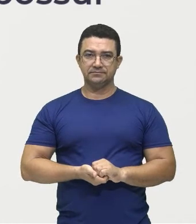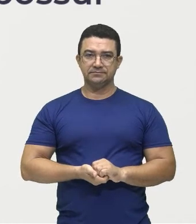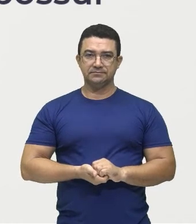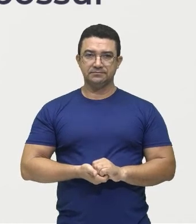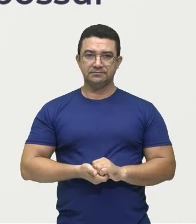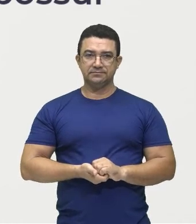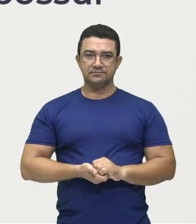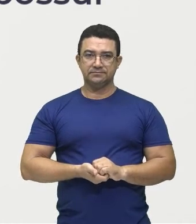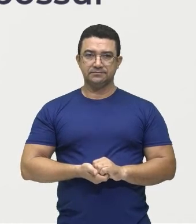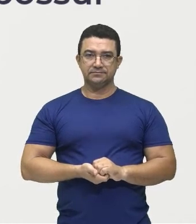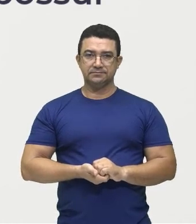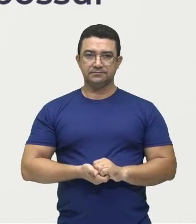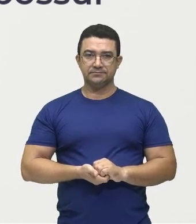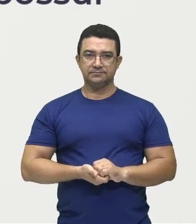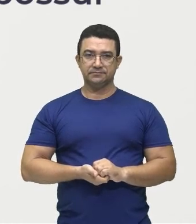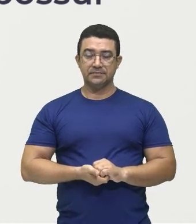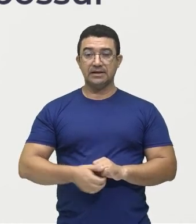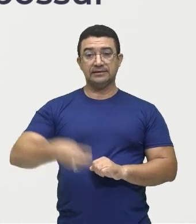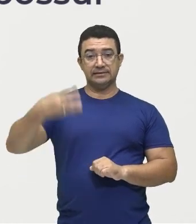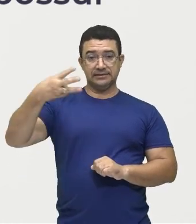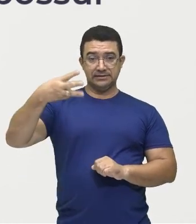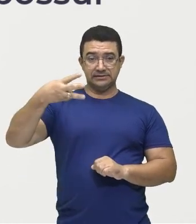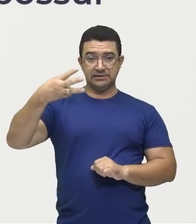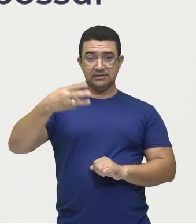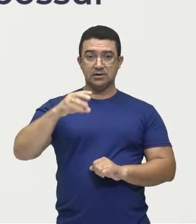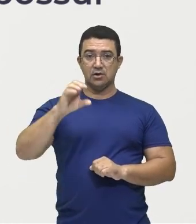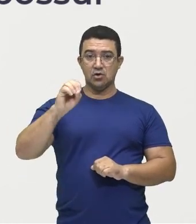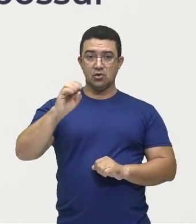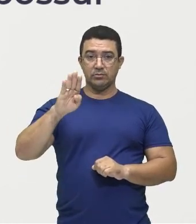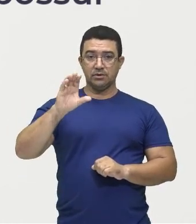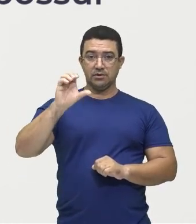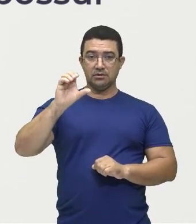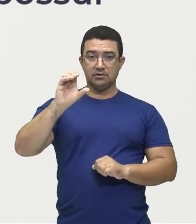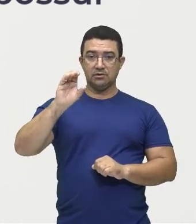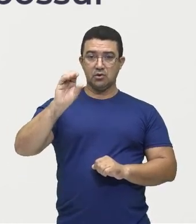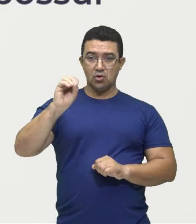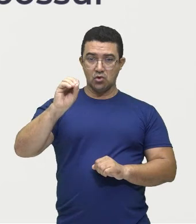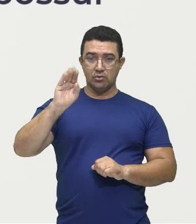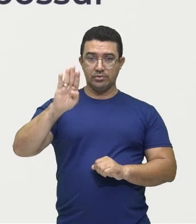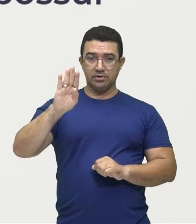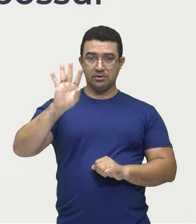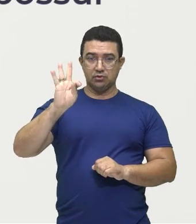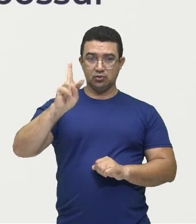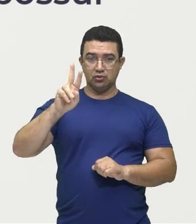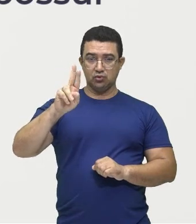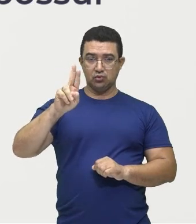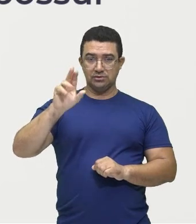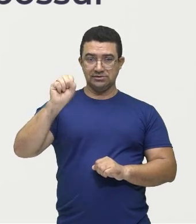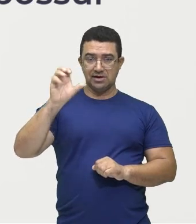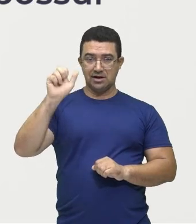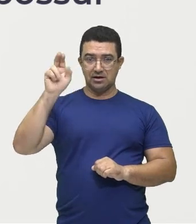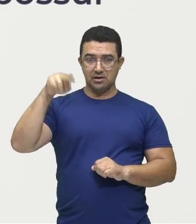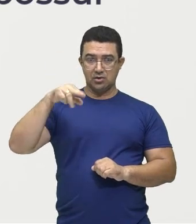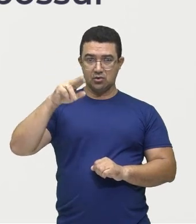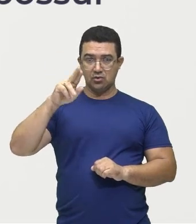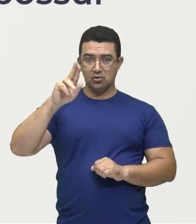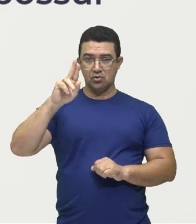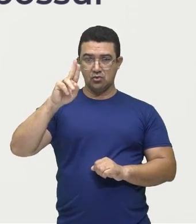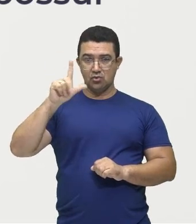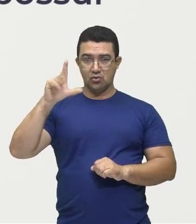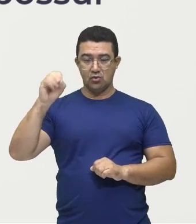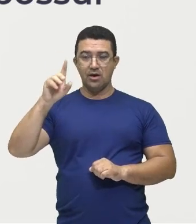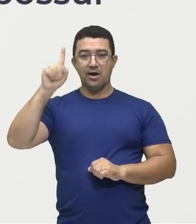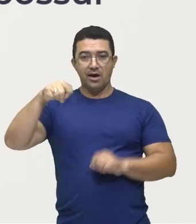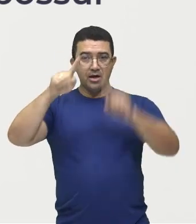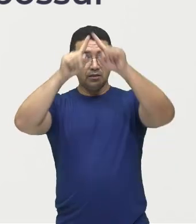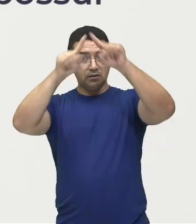né? E a terceira, obtusângulo é um triângulo que possui